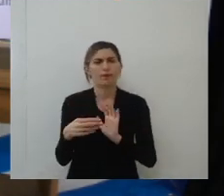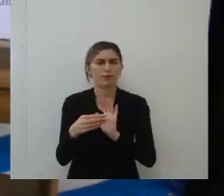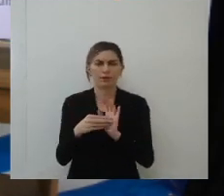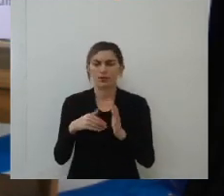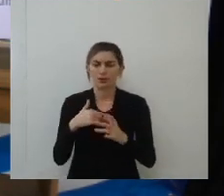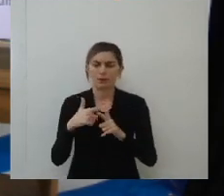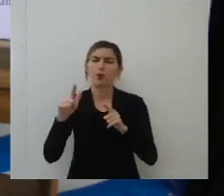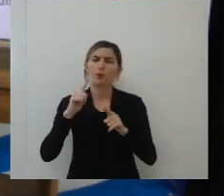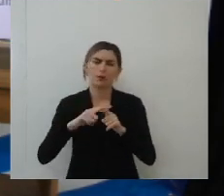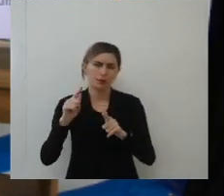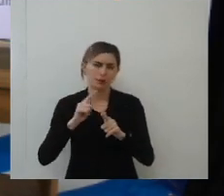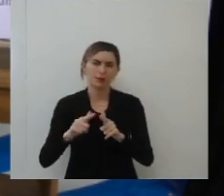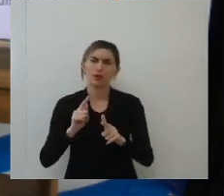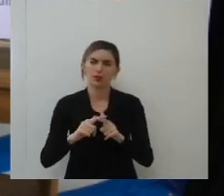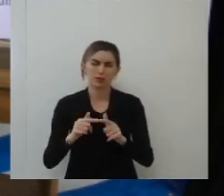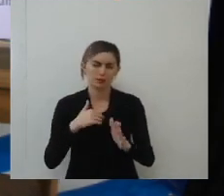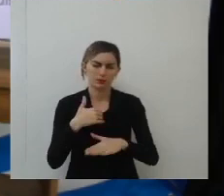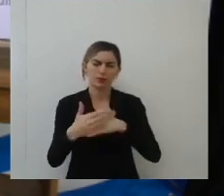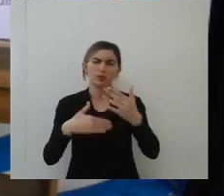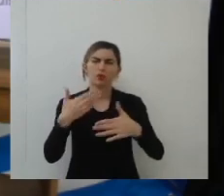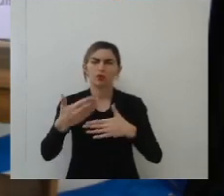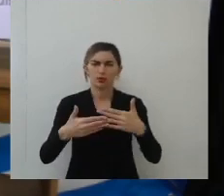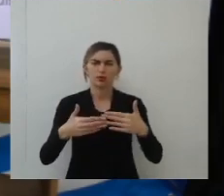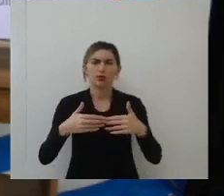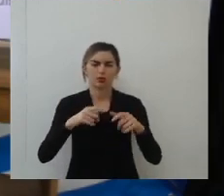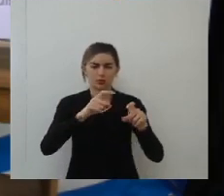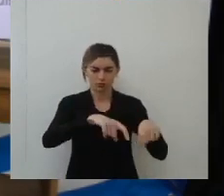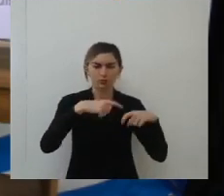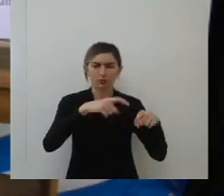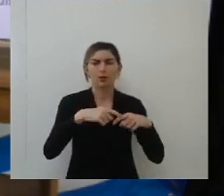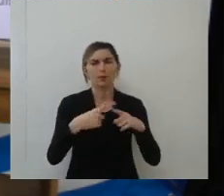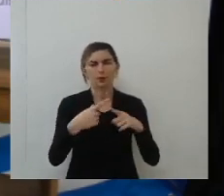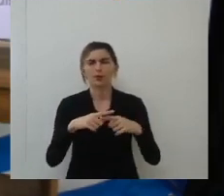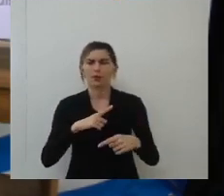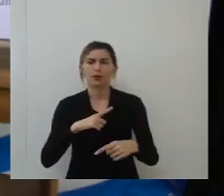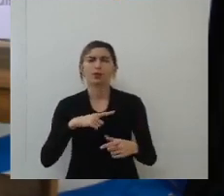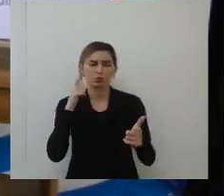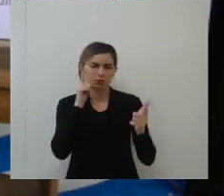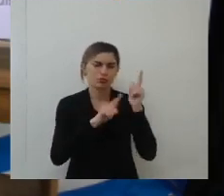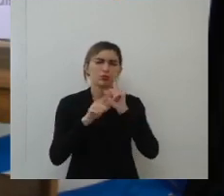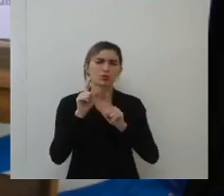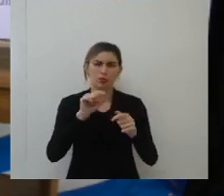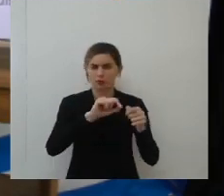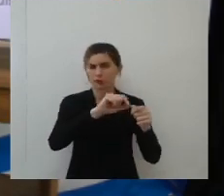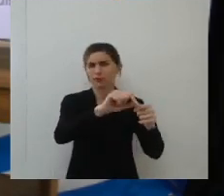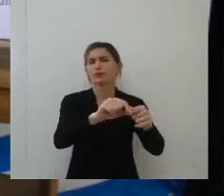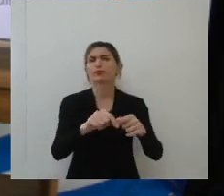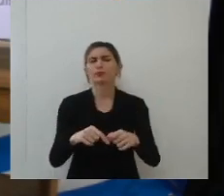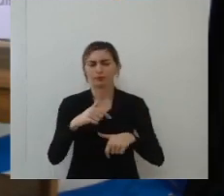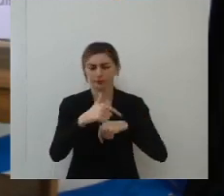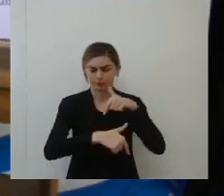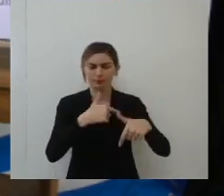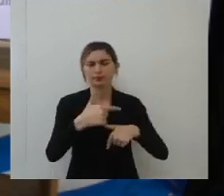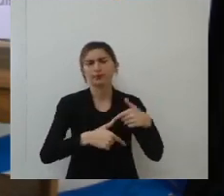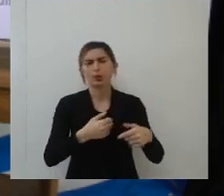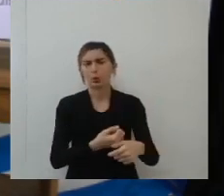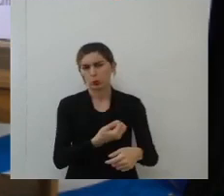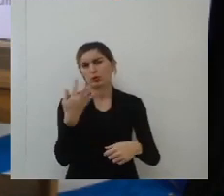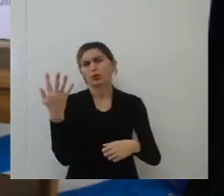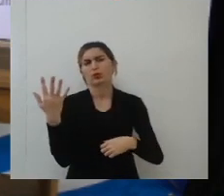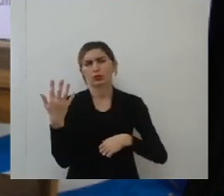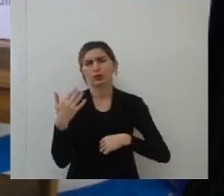Esse problema do processo da prática agrícola, porque a gente ainda consegue produzir em